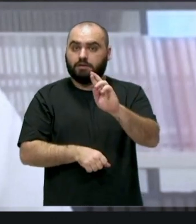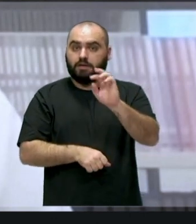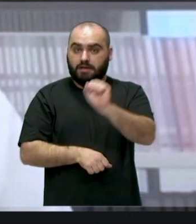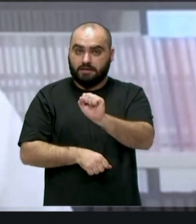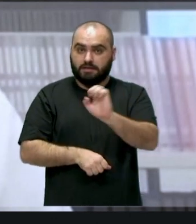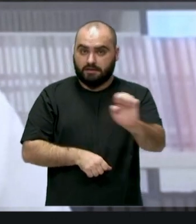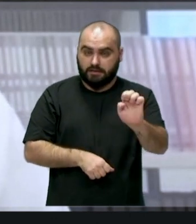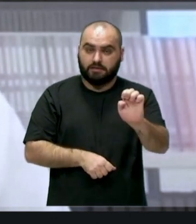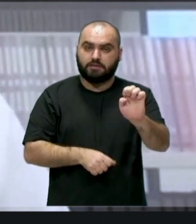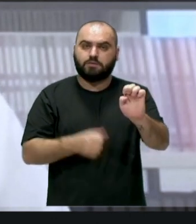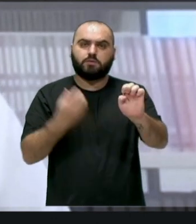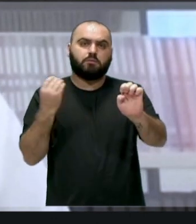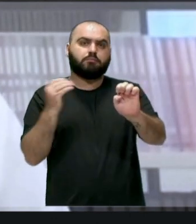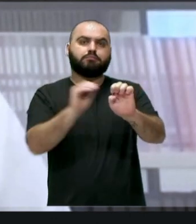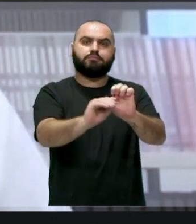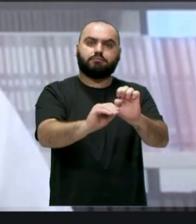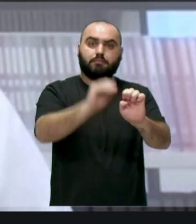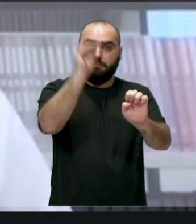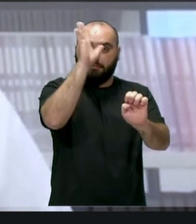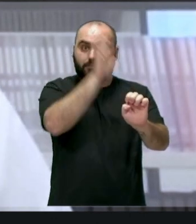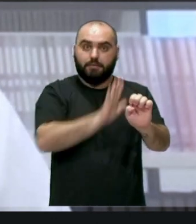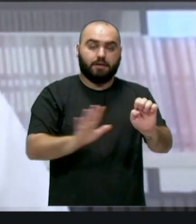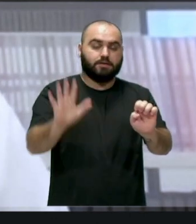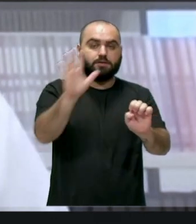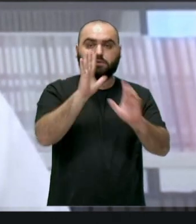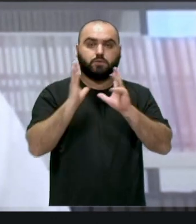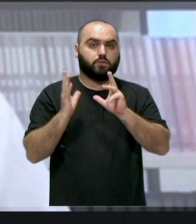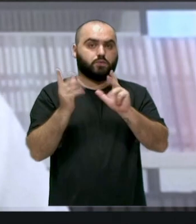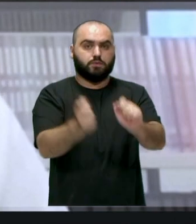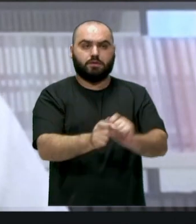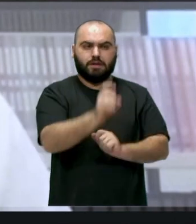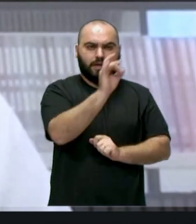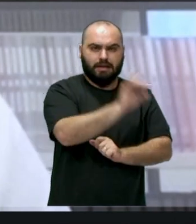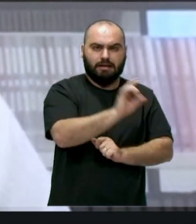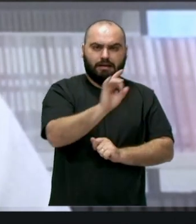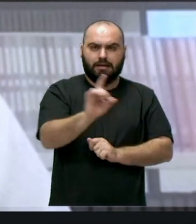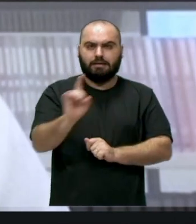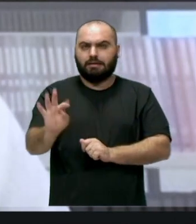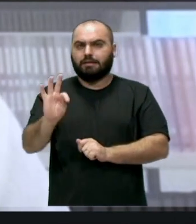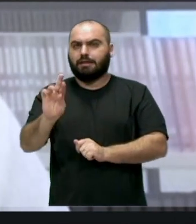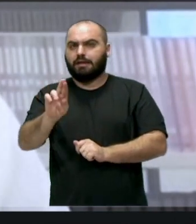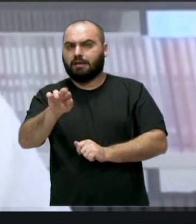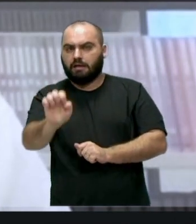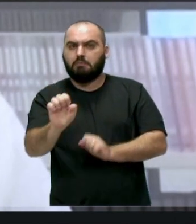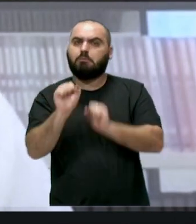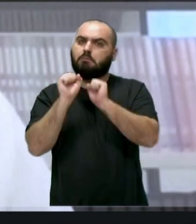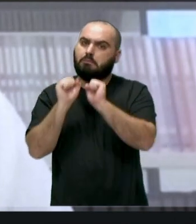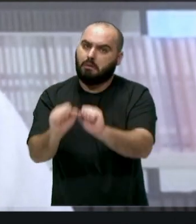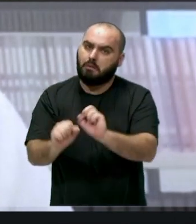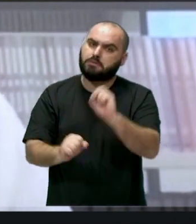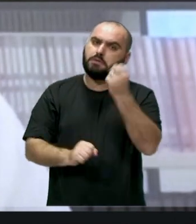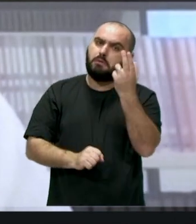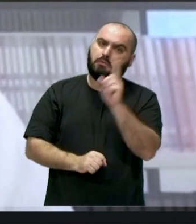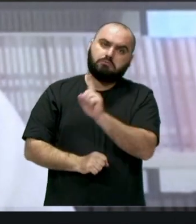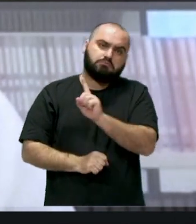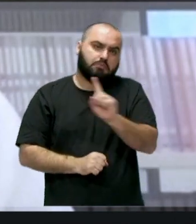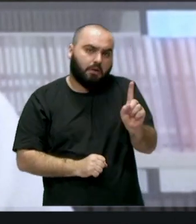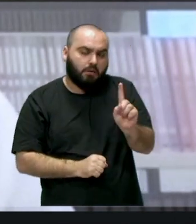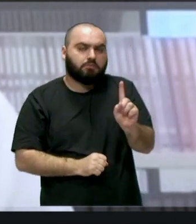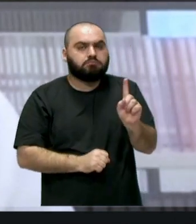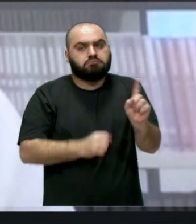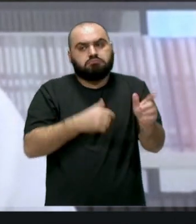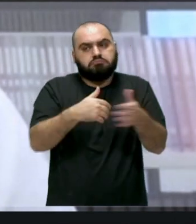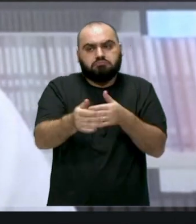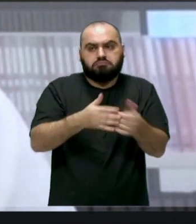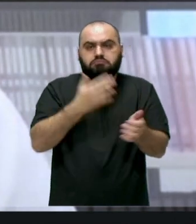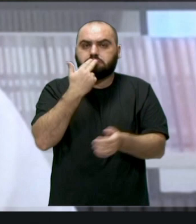essa campanha em nível nacional. Então, cada TRE pode ou não pode, de acordo com as suas prioridades, de acordo com seus